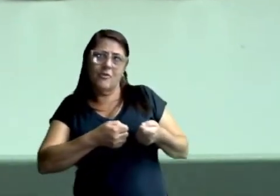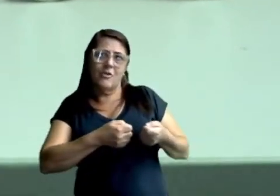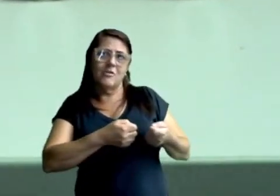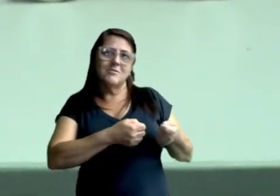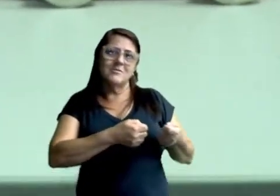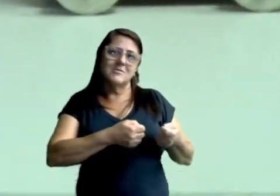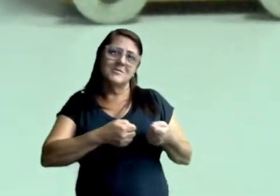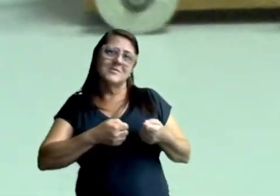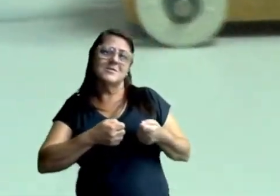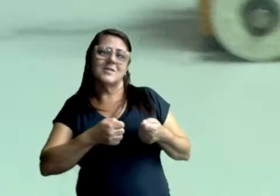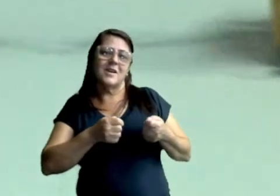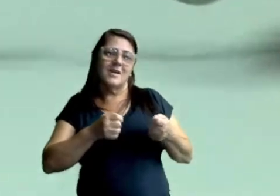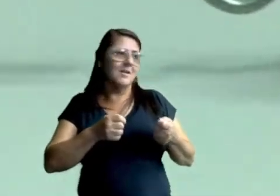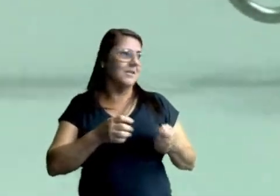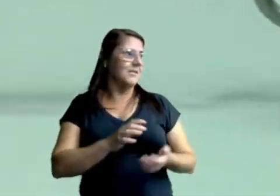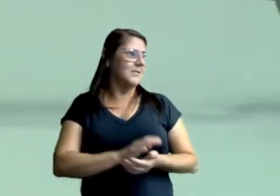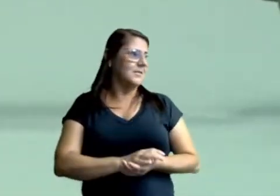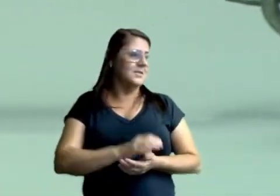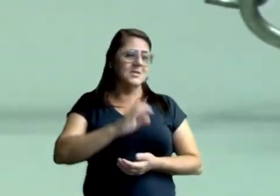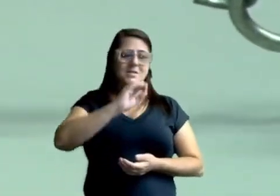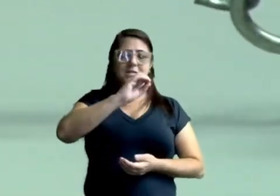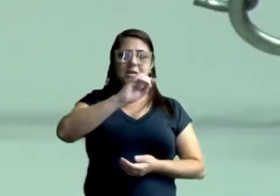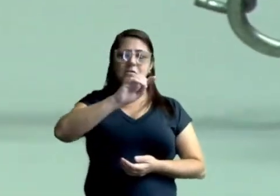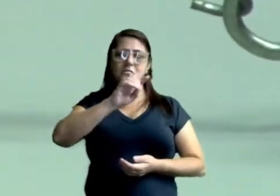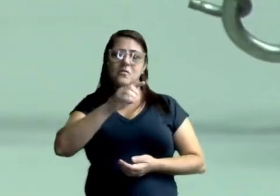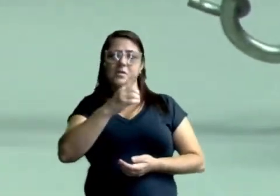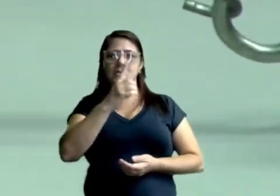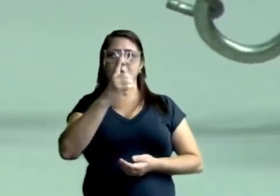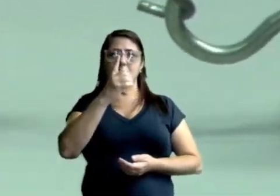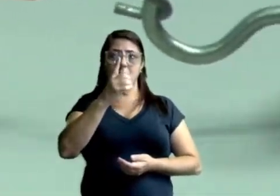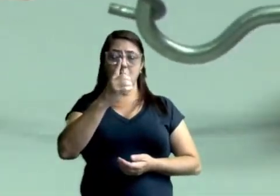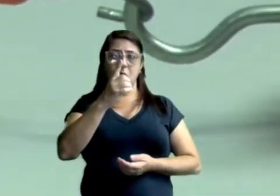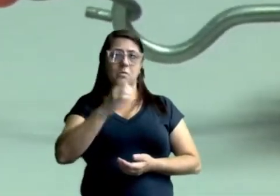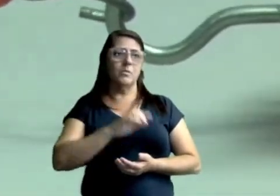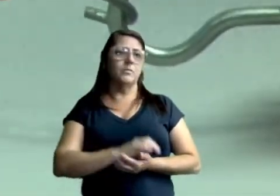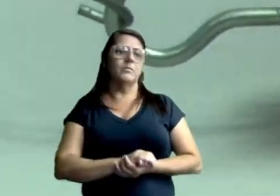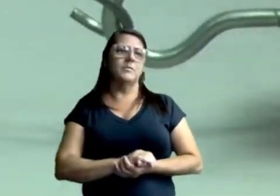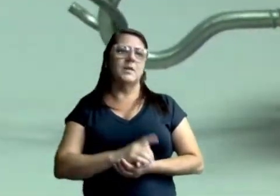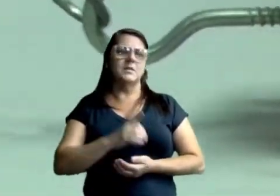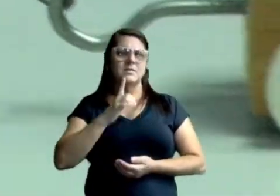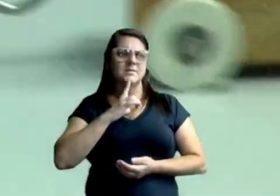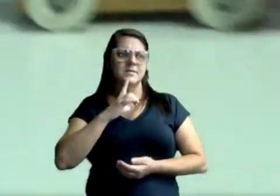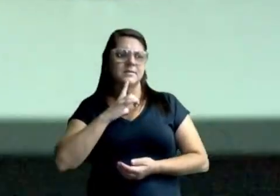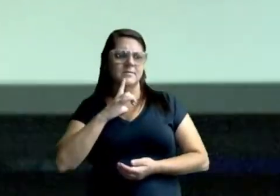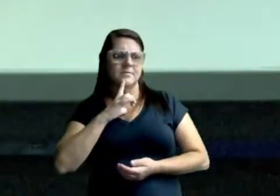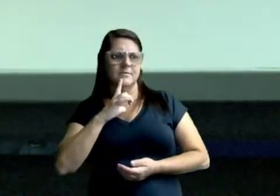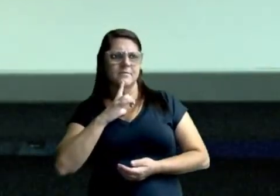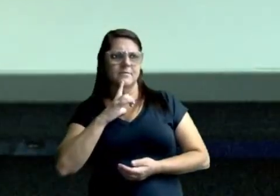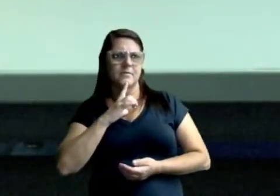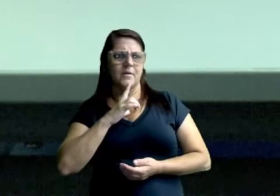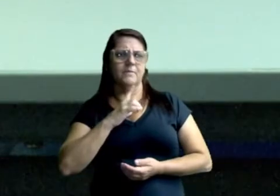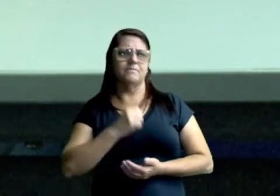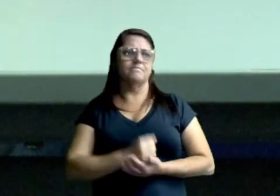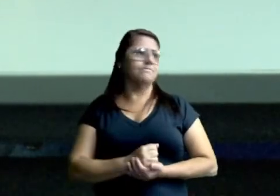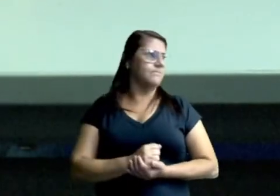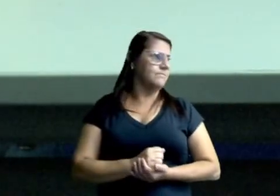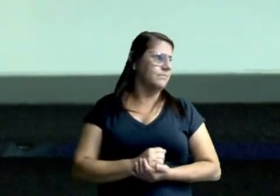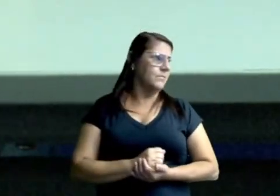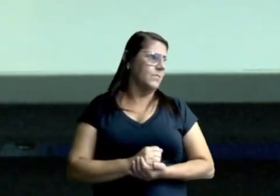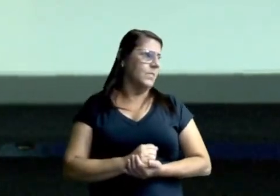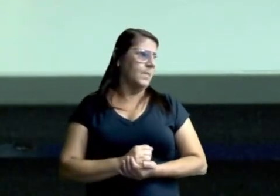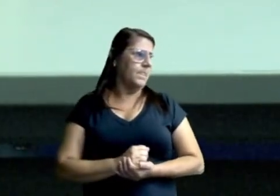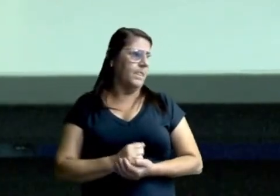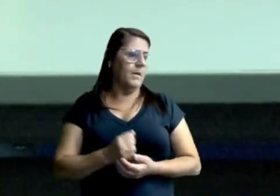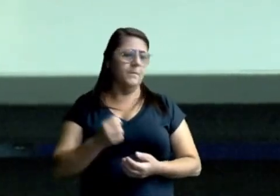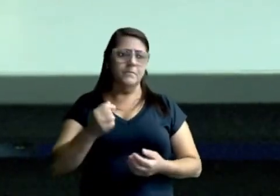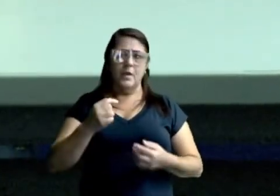aproximadamente 0,1 de força. Porém, se eu tiver esse objeto, observe que tem